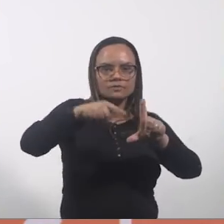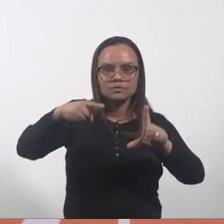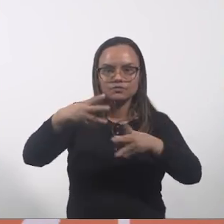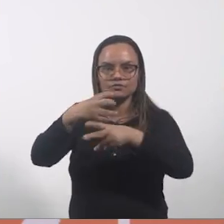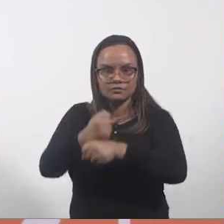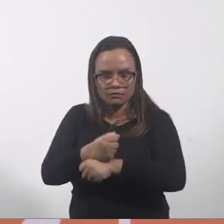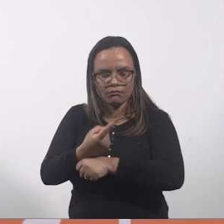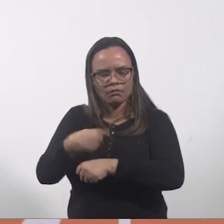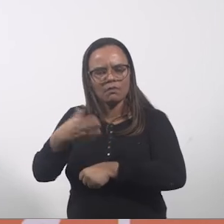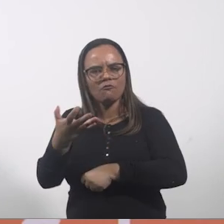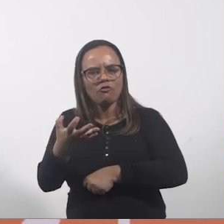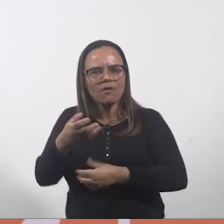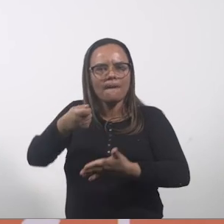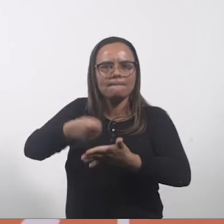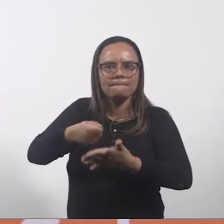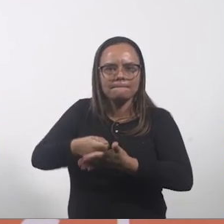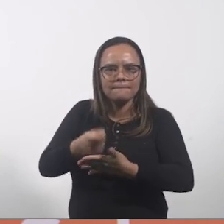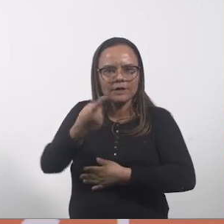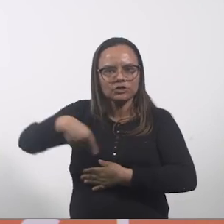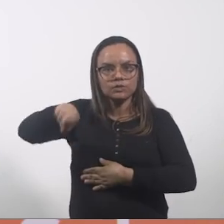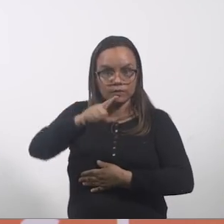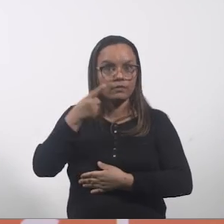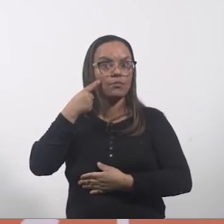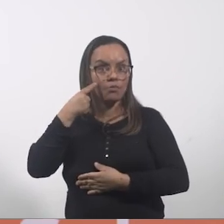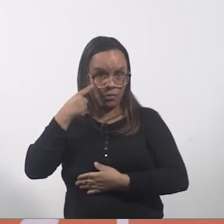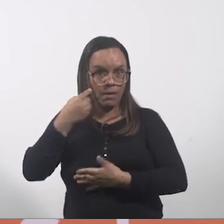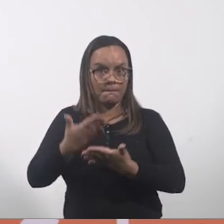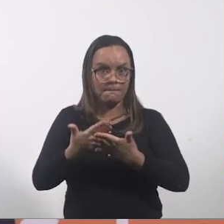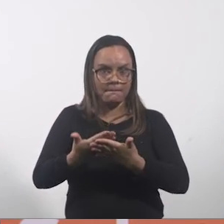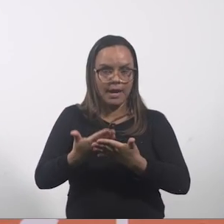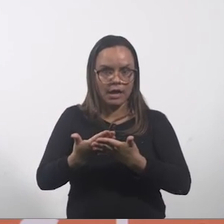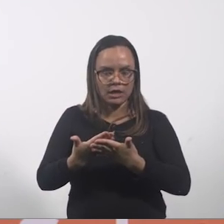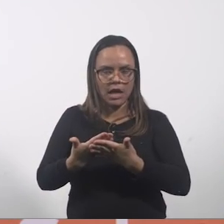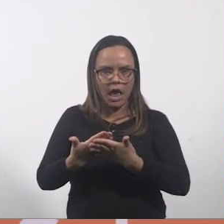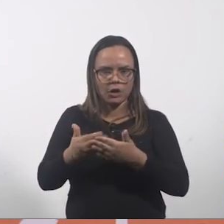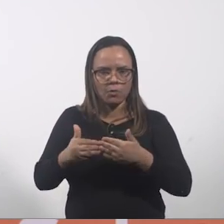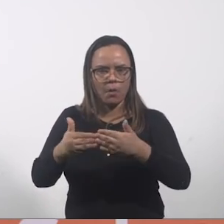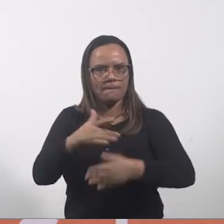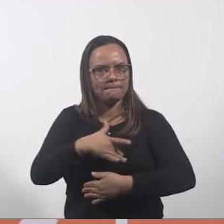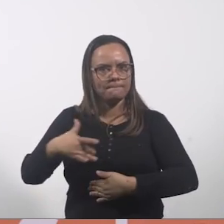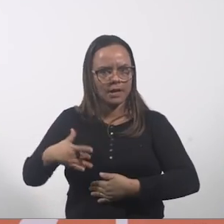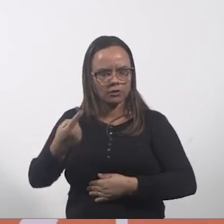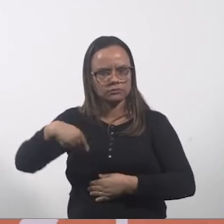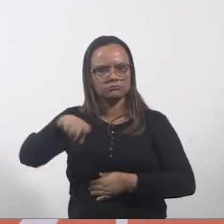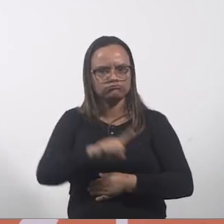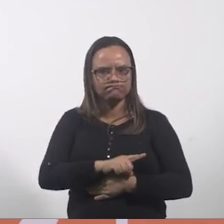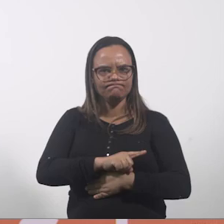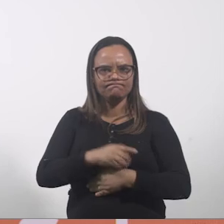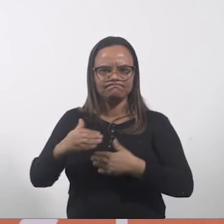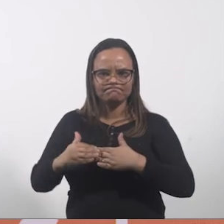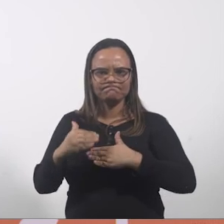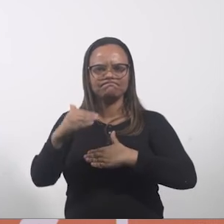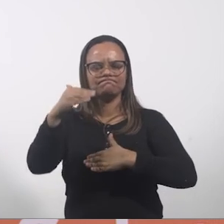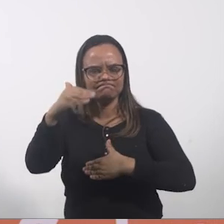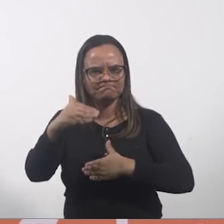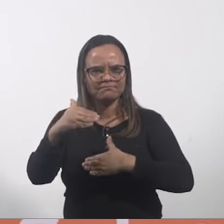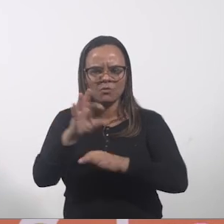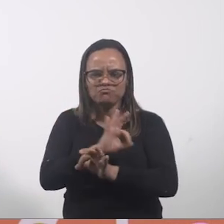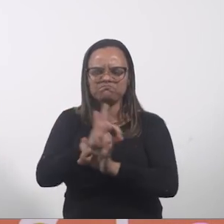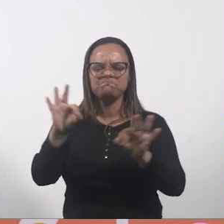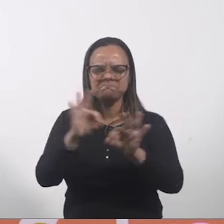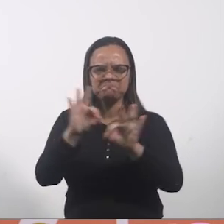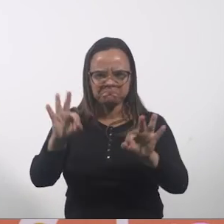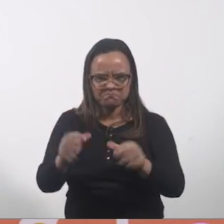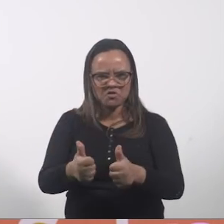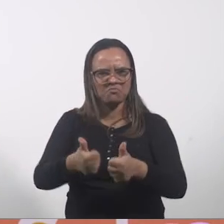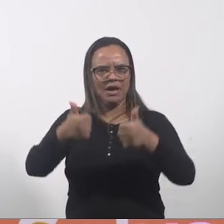só reforçar que, como vocês observaram nos estudos da Secretaria de Saúde, nós estamos caminhando muito bem, muito